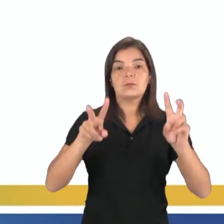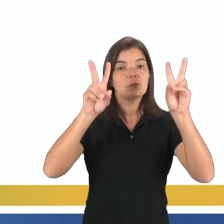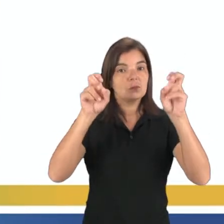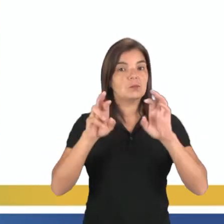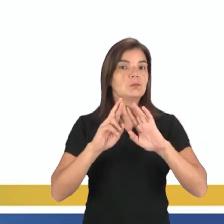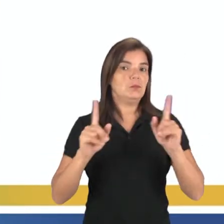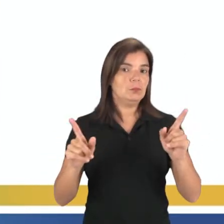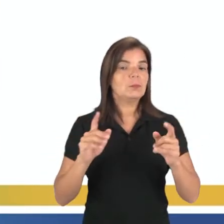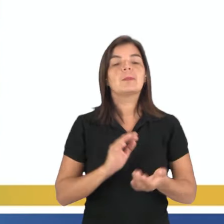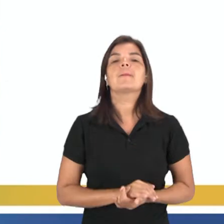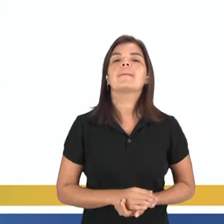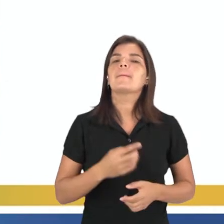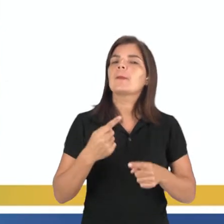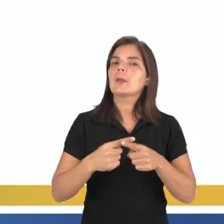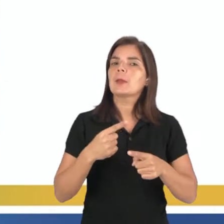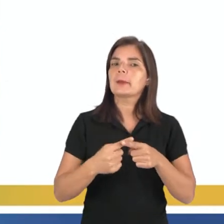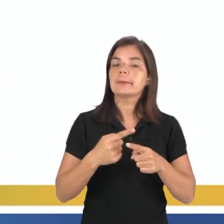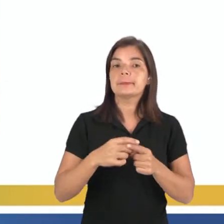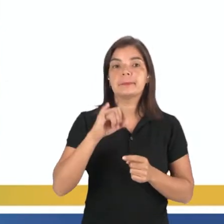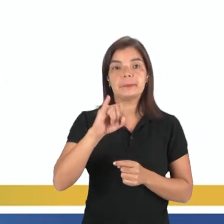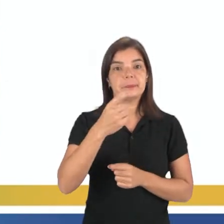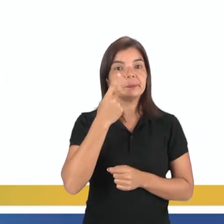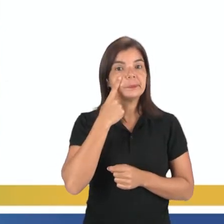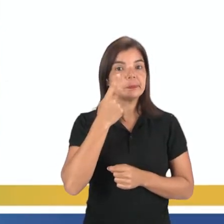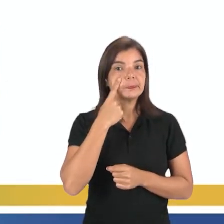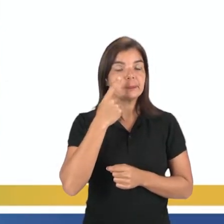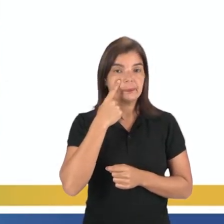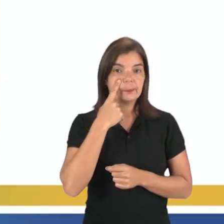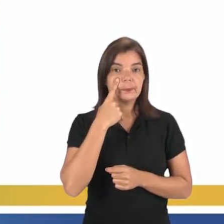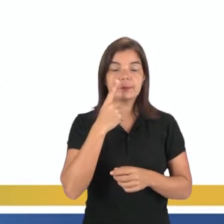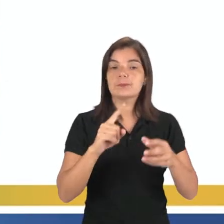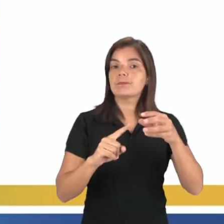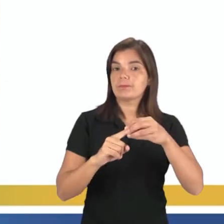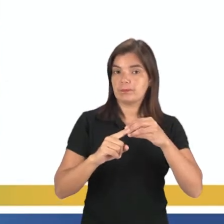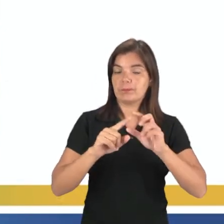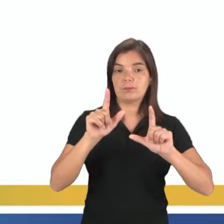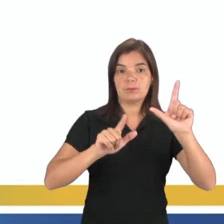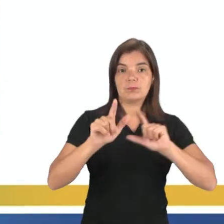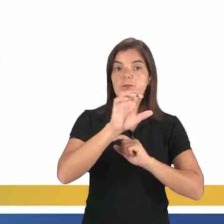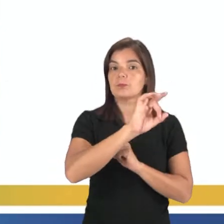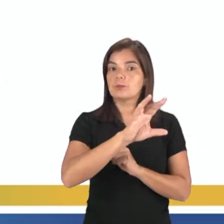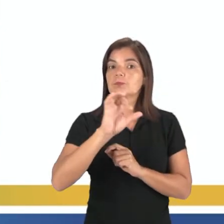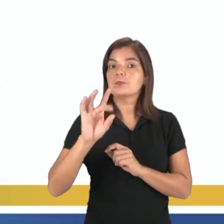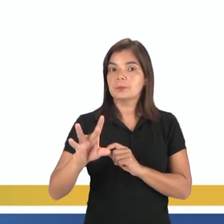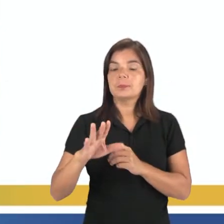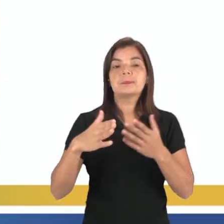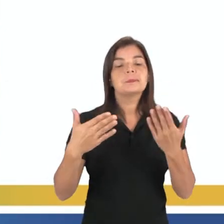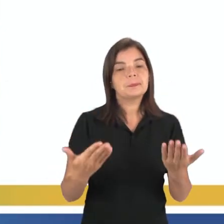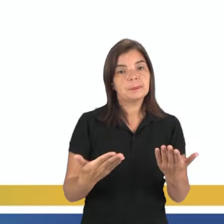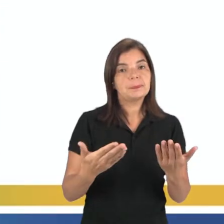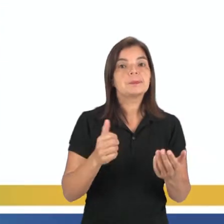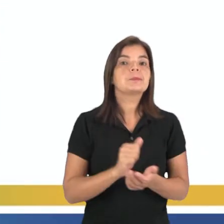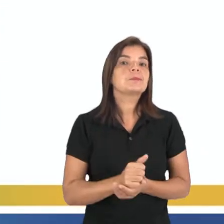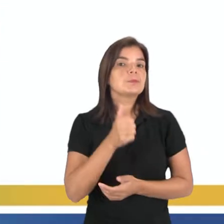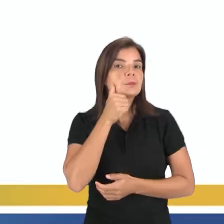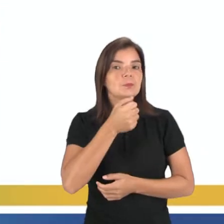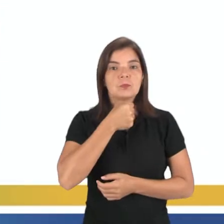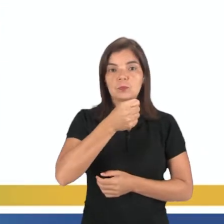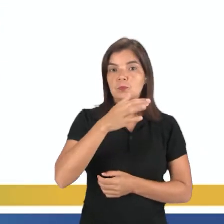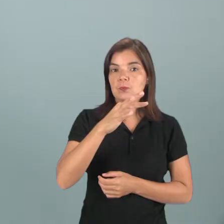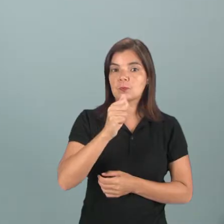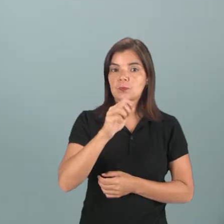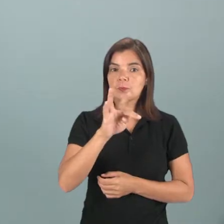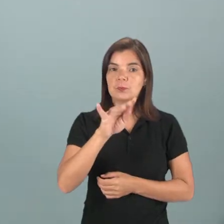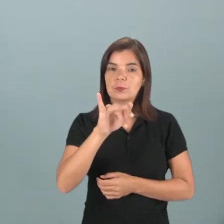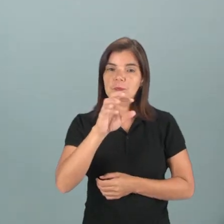mesmo tema. Por quê? Porque se leva em consideração a função dos canais de cada uma. Enquanto a Fátima Bernardes é